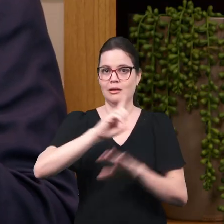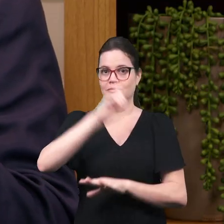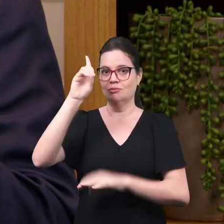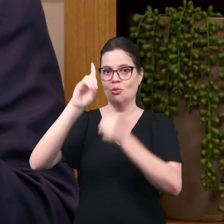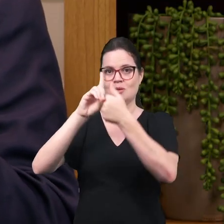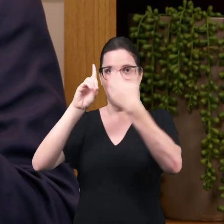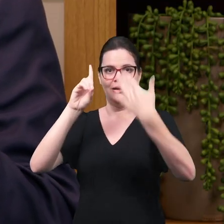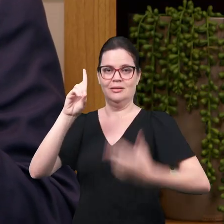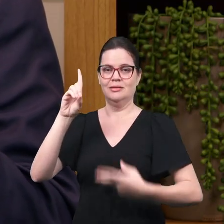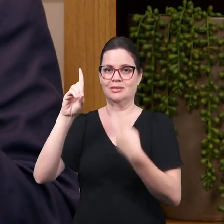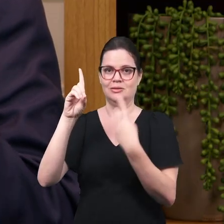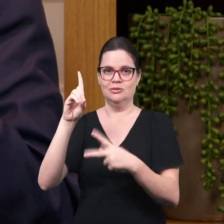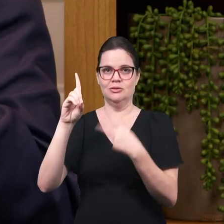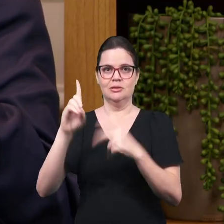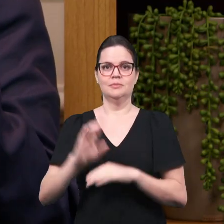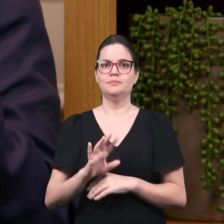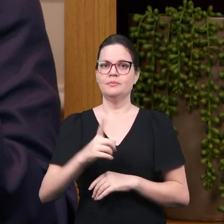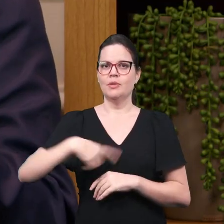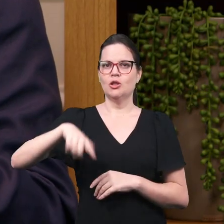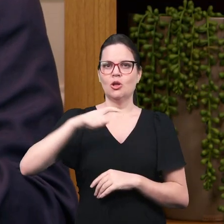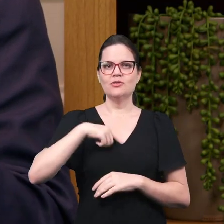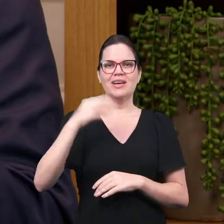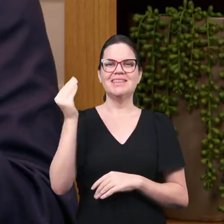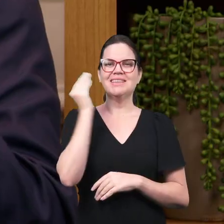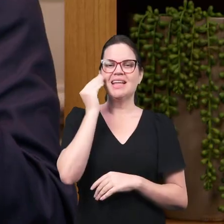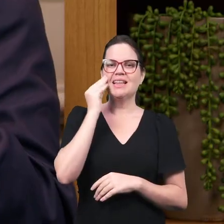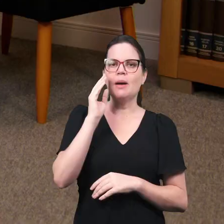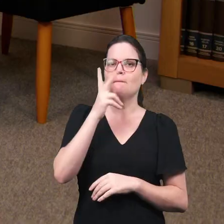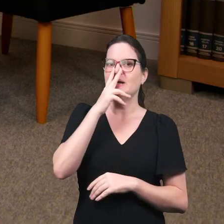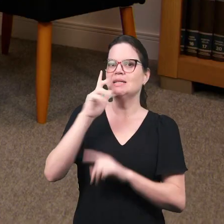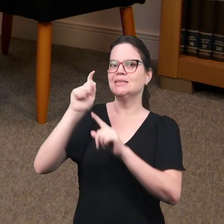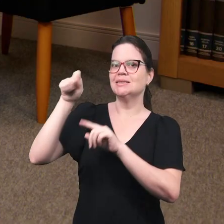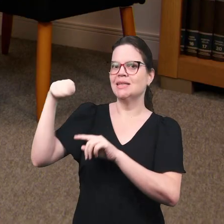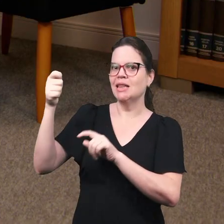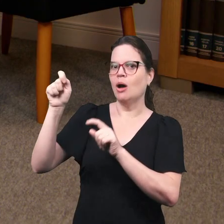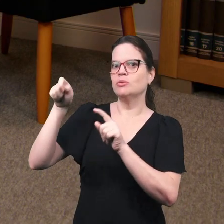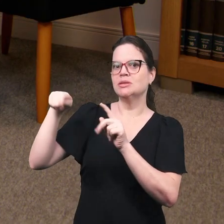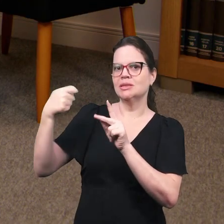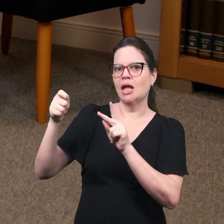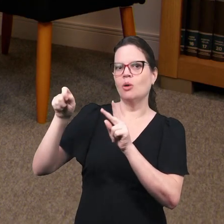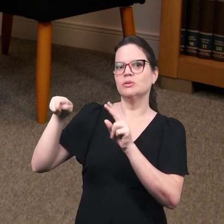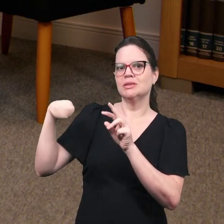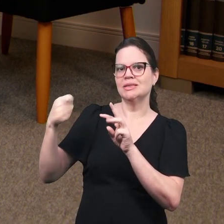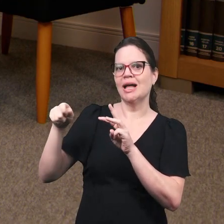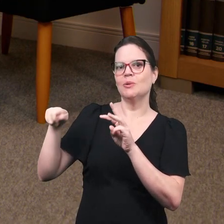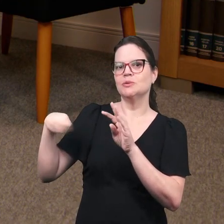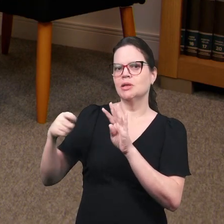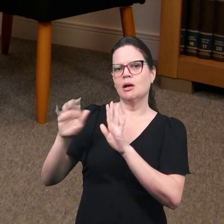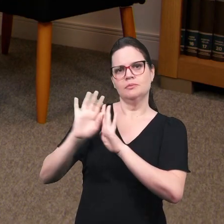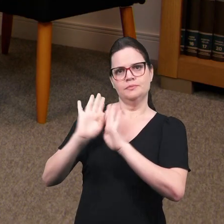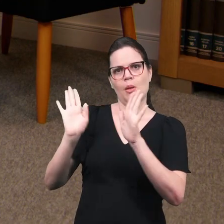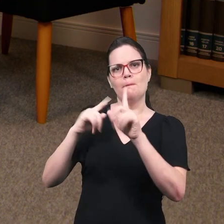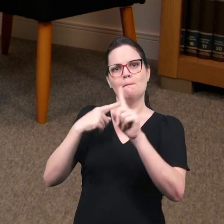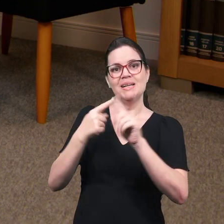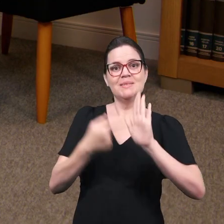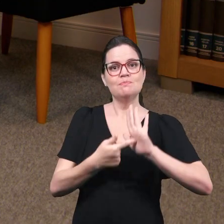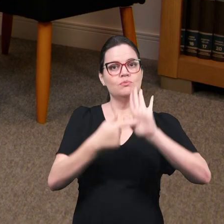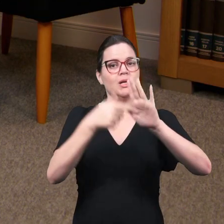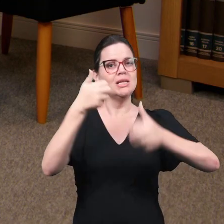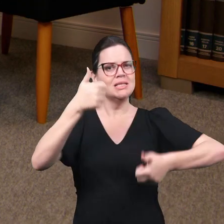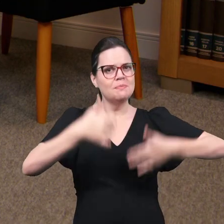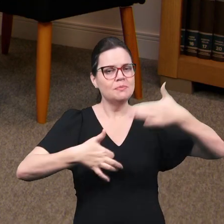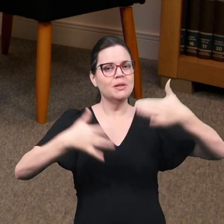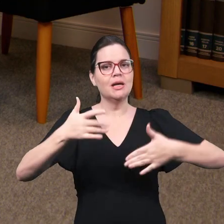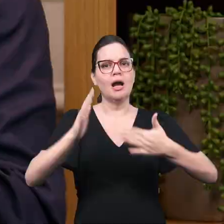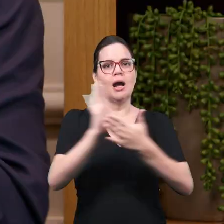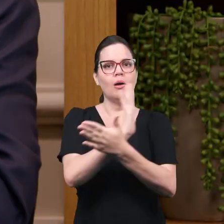vamos não tentar classificar, mas citar, né, alguns atributos de Deus, principais atributos